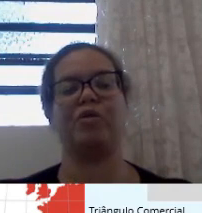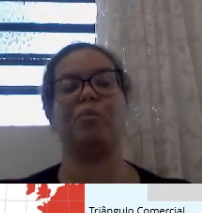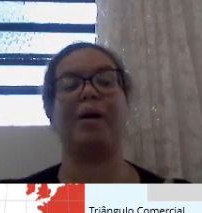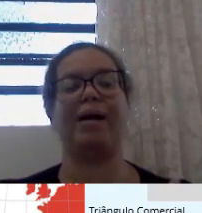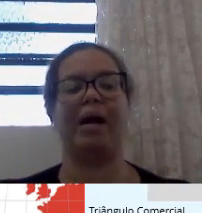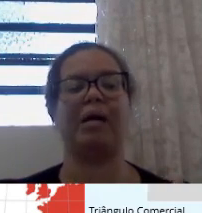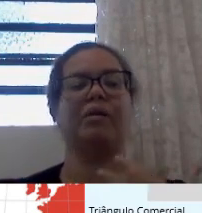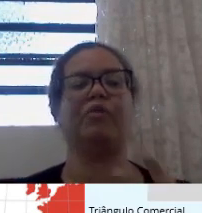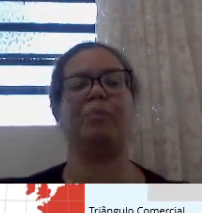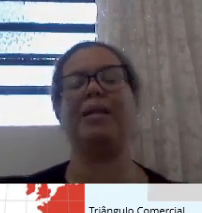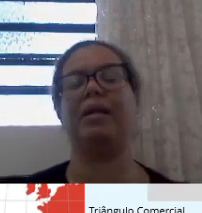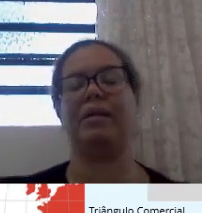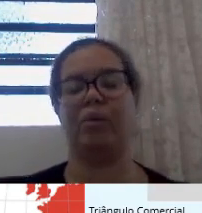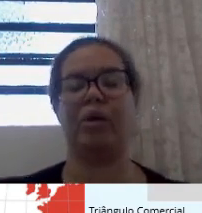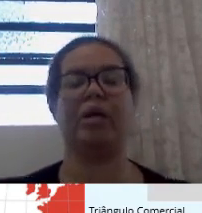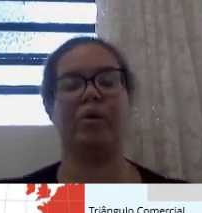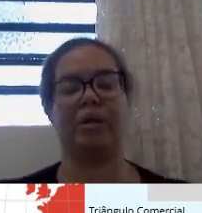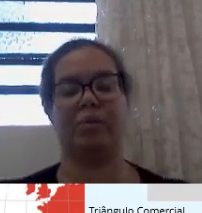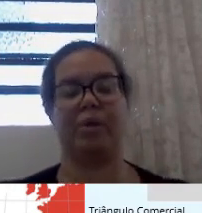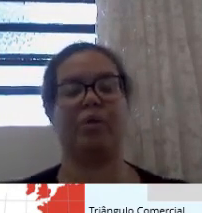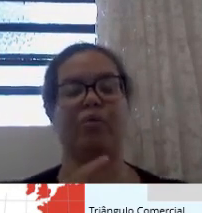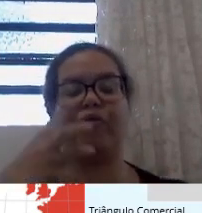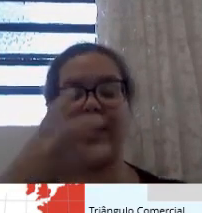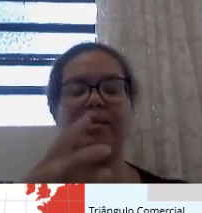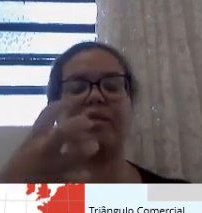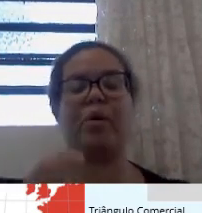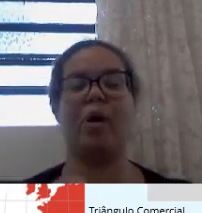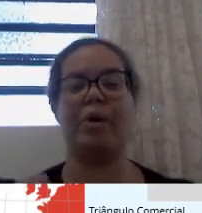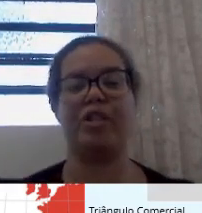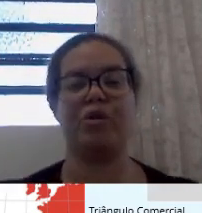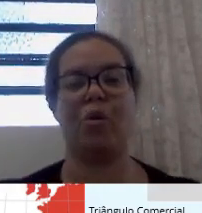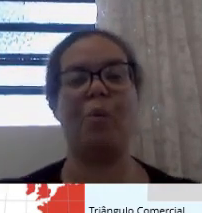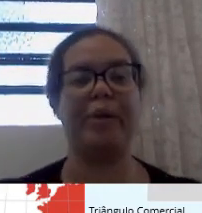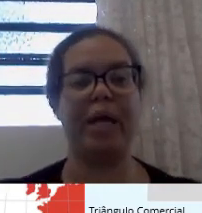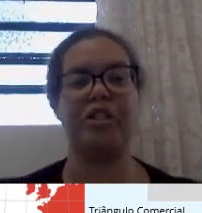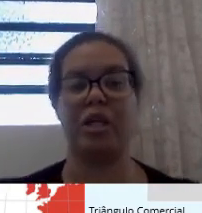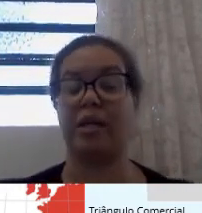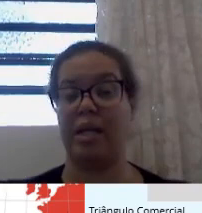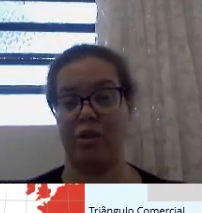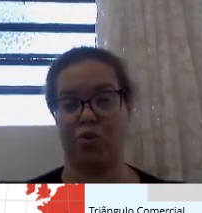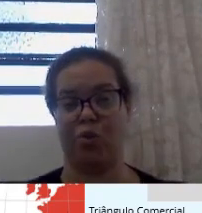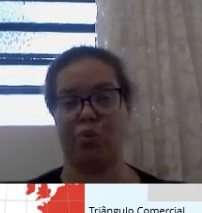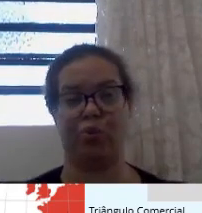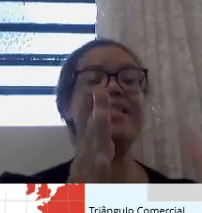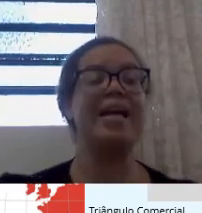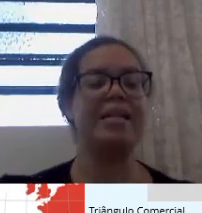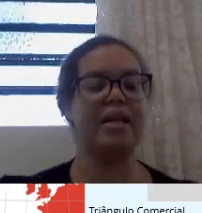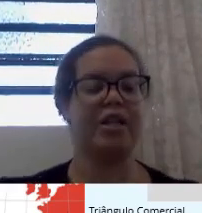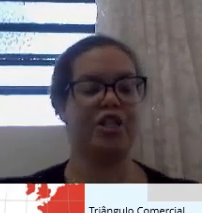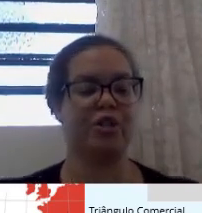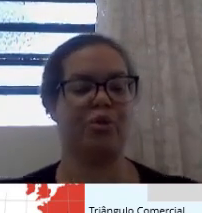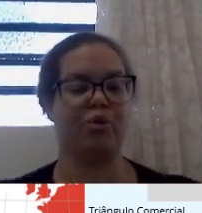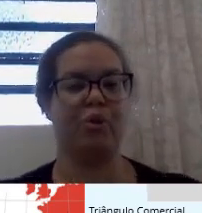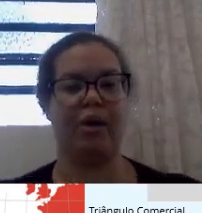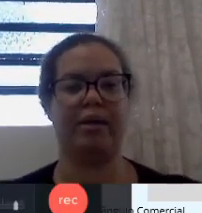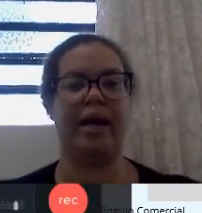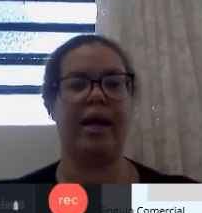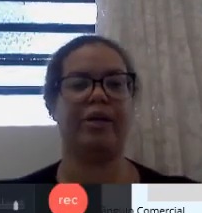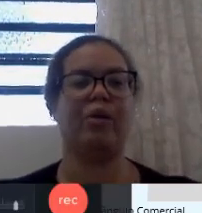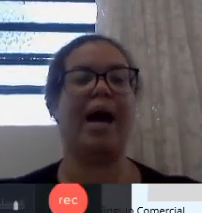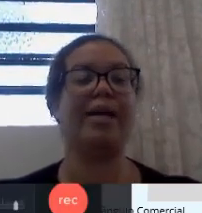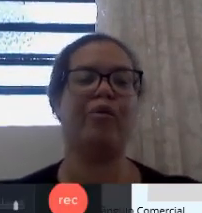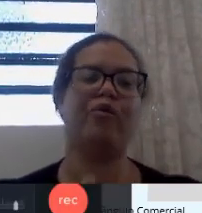momento que eu faço um parágrafo para entender o para eu ver se eu realmente compreendi aquele assunto. Fiz esse registro no